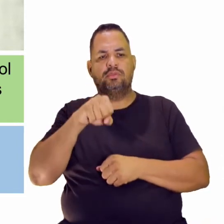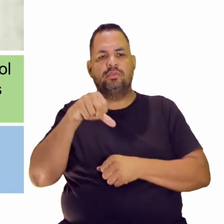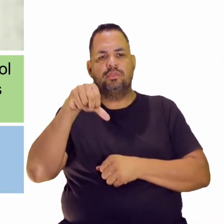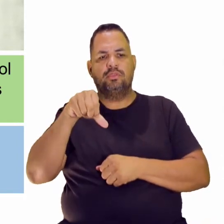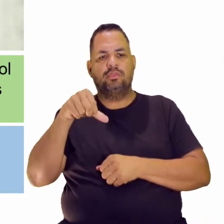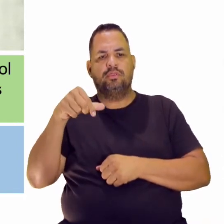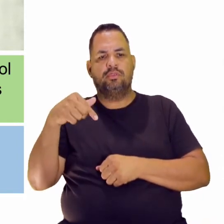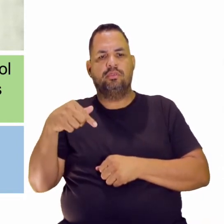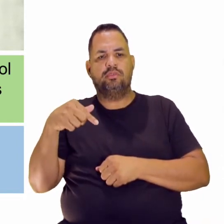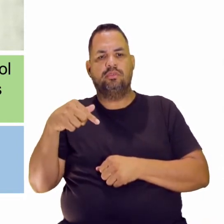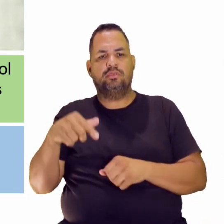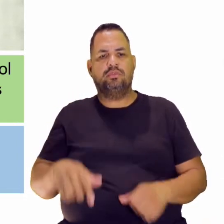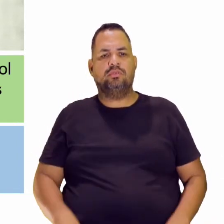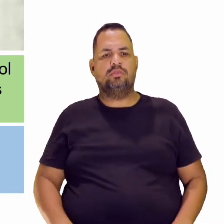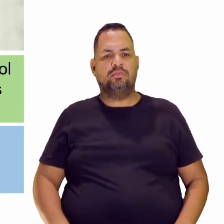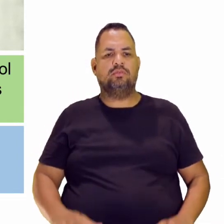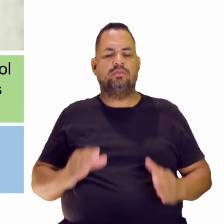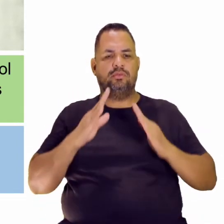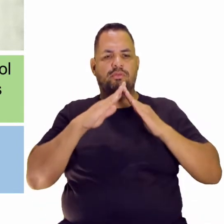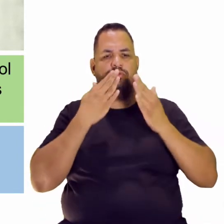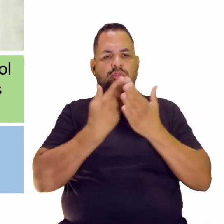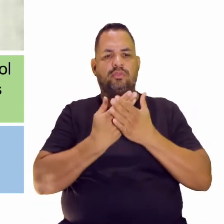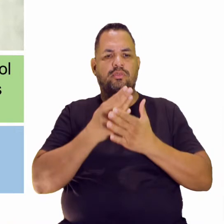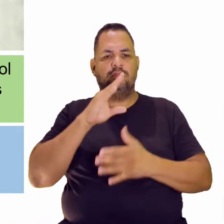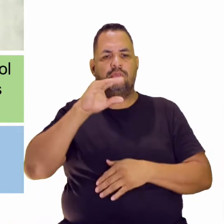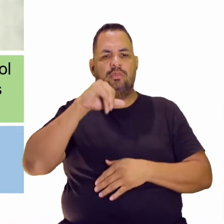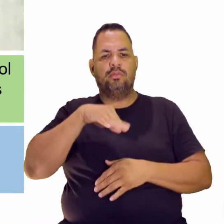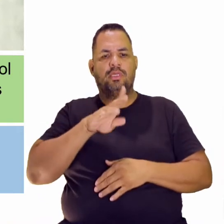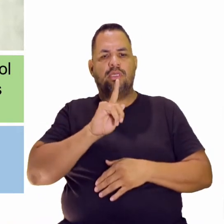1897, no Colégio